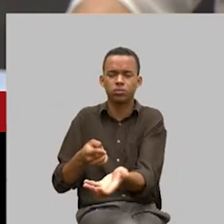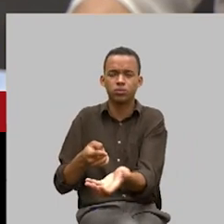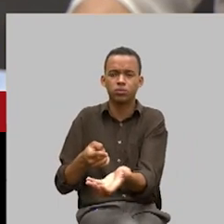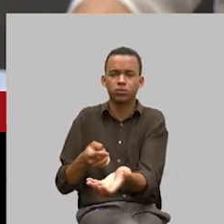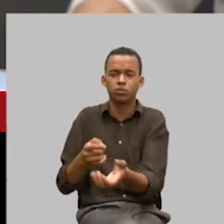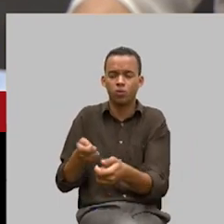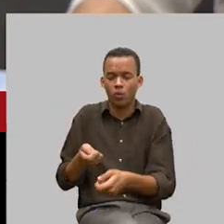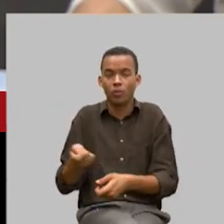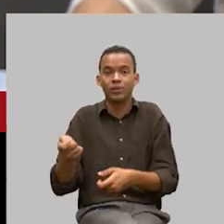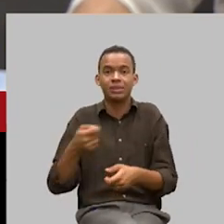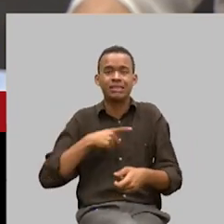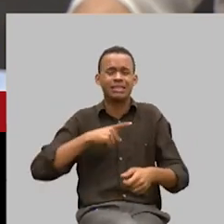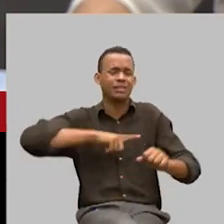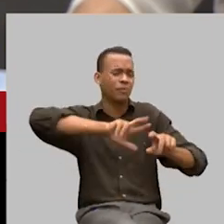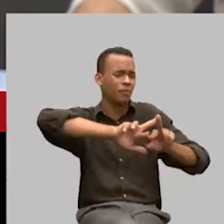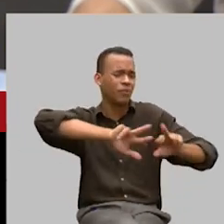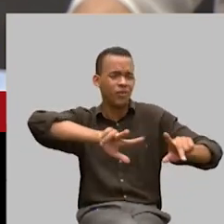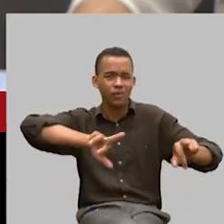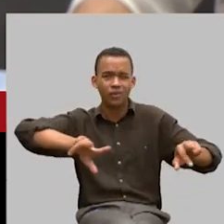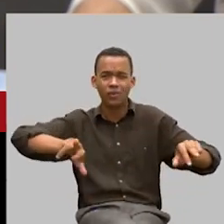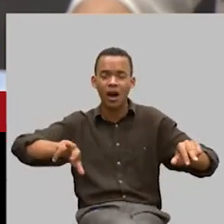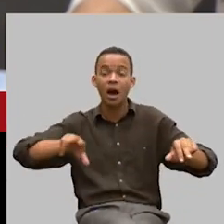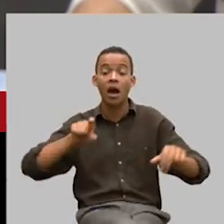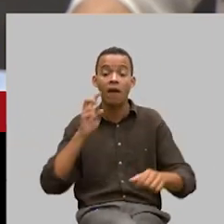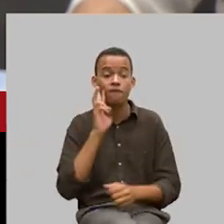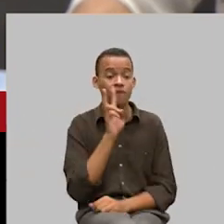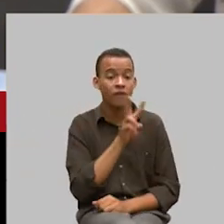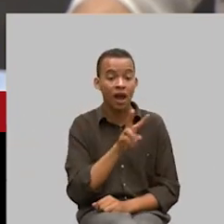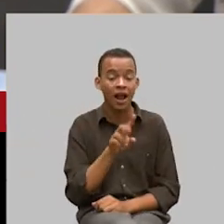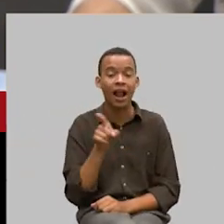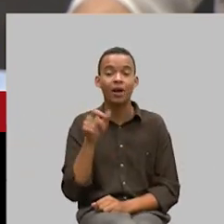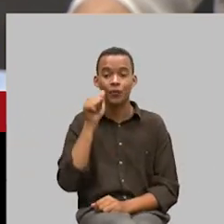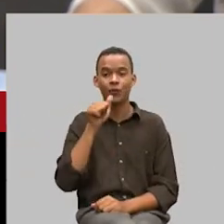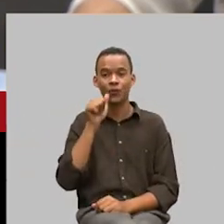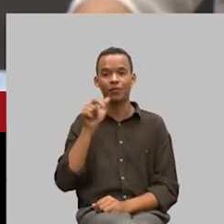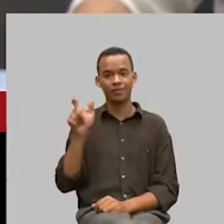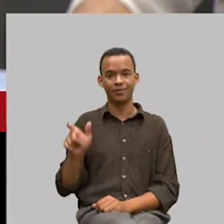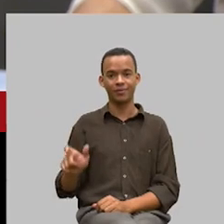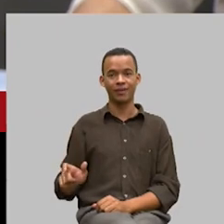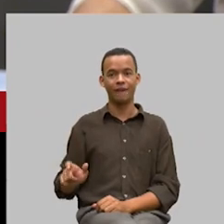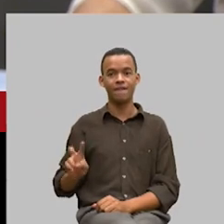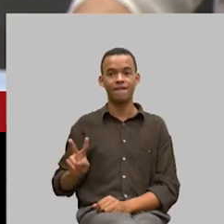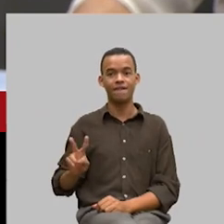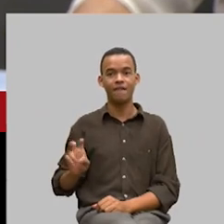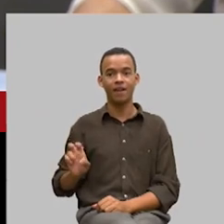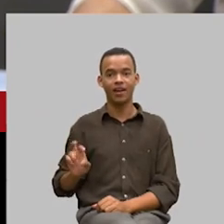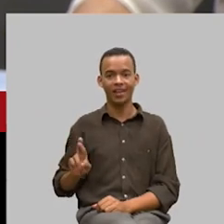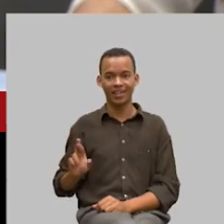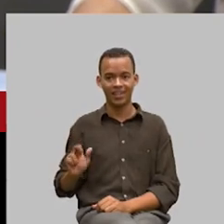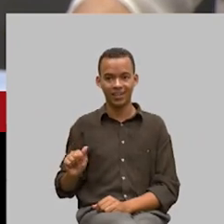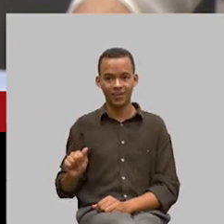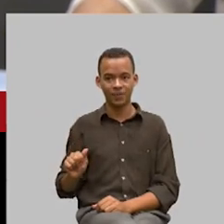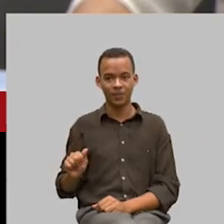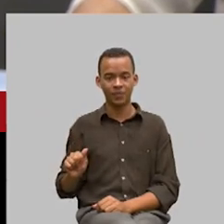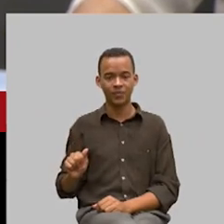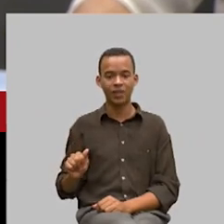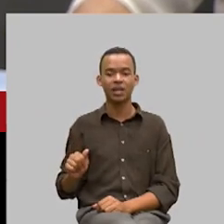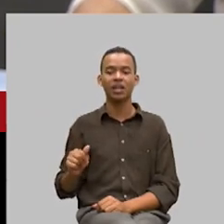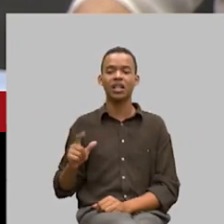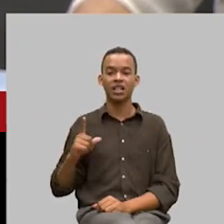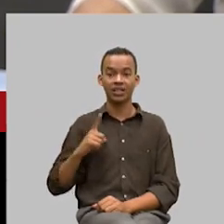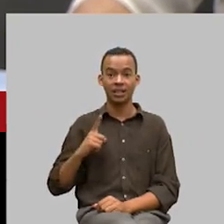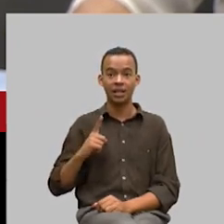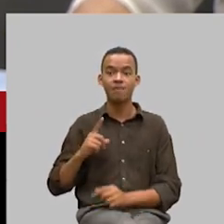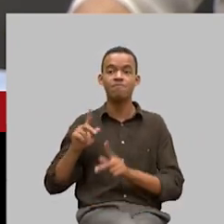quero eh representar a partir da Vera a riqueza de que se de que se tem quando se tem tem um